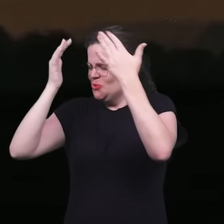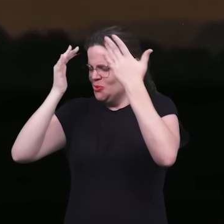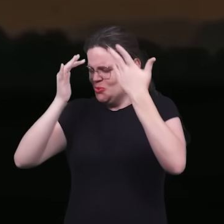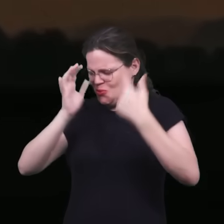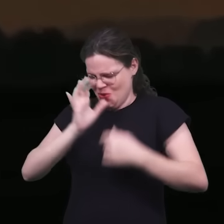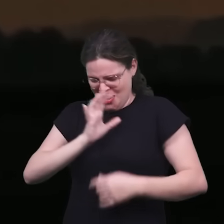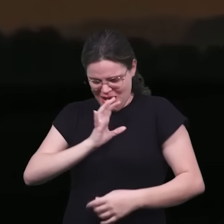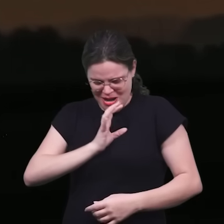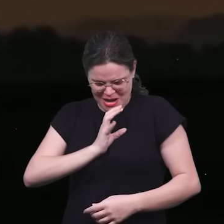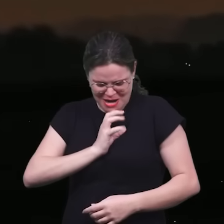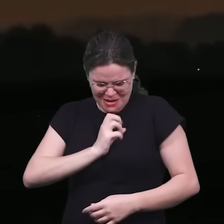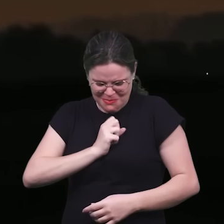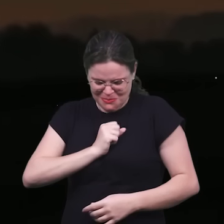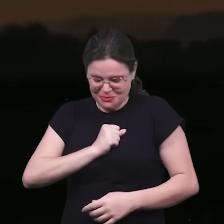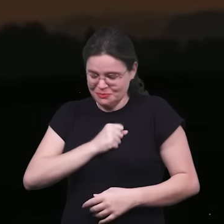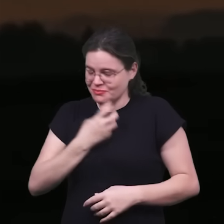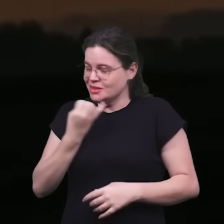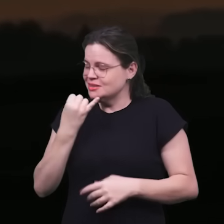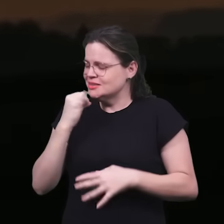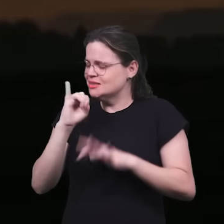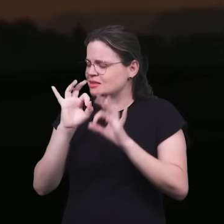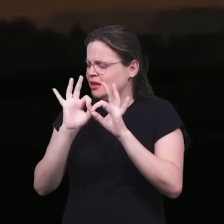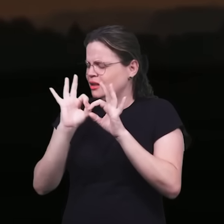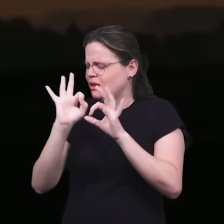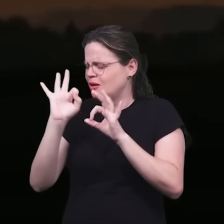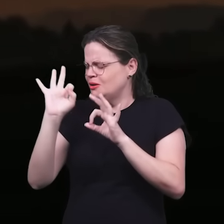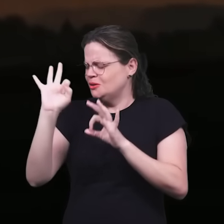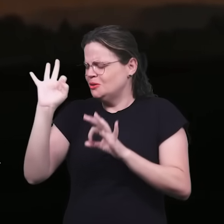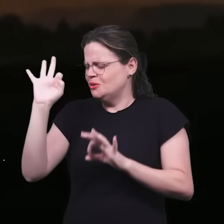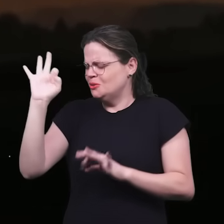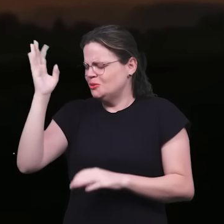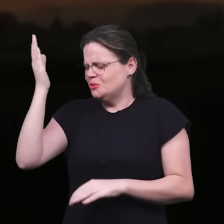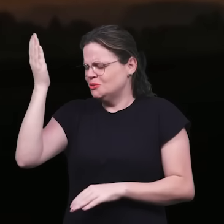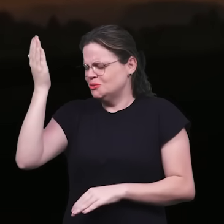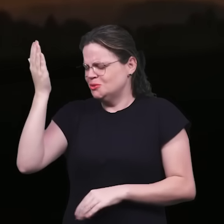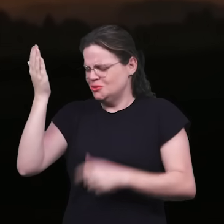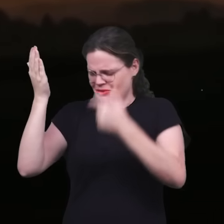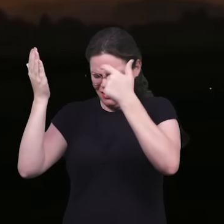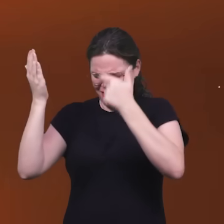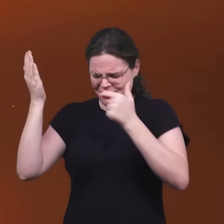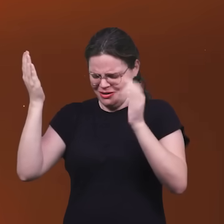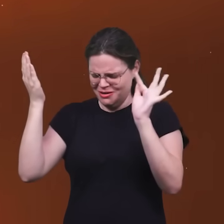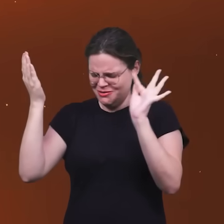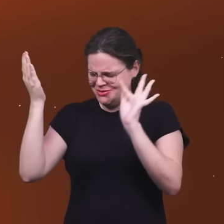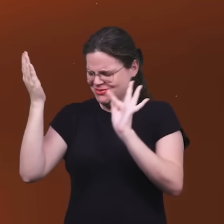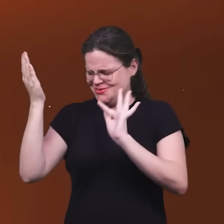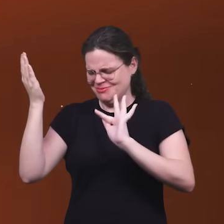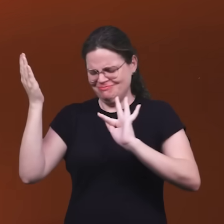sou feliz.